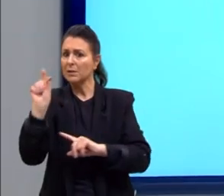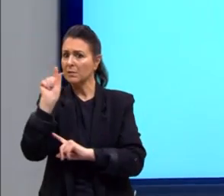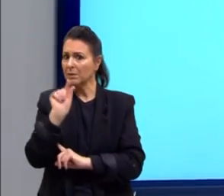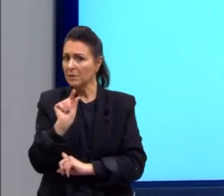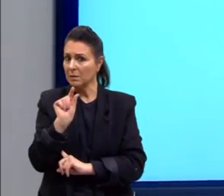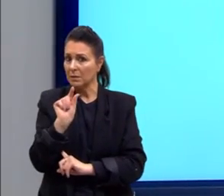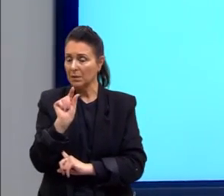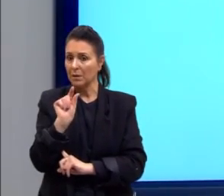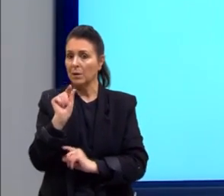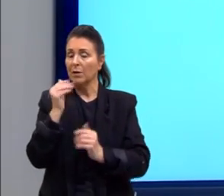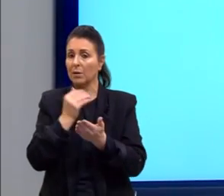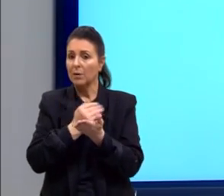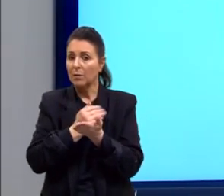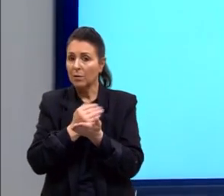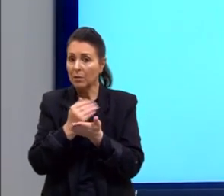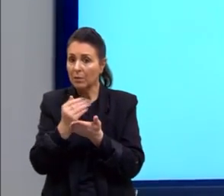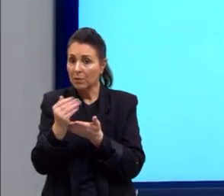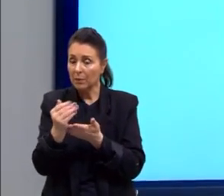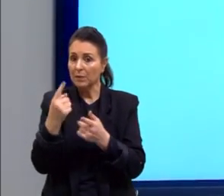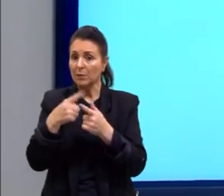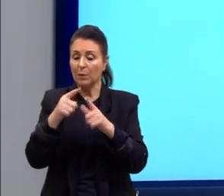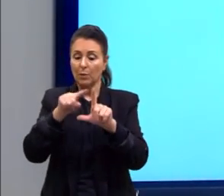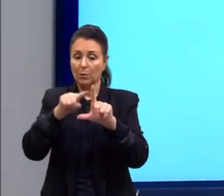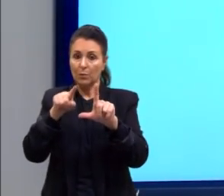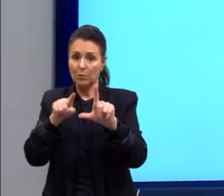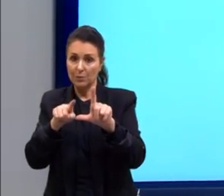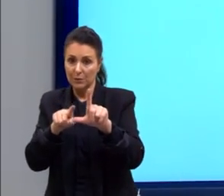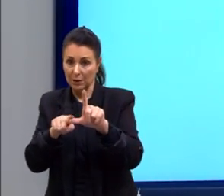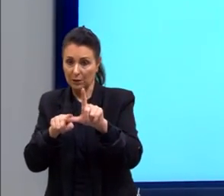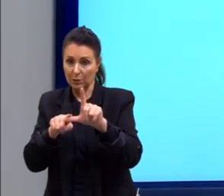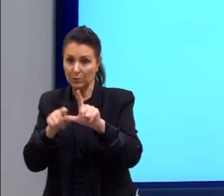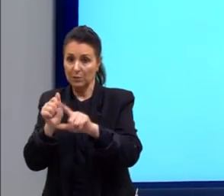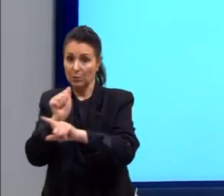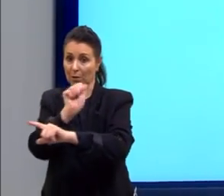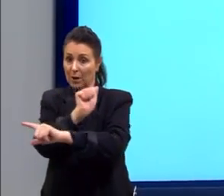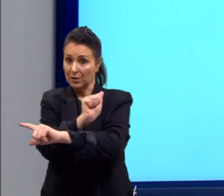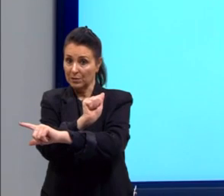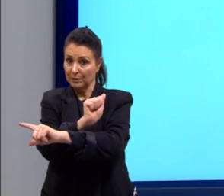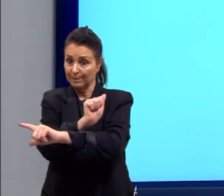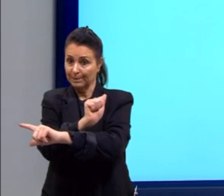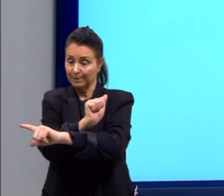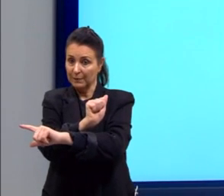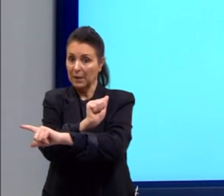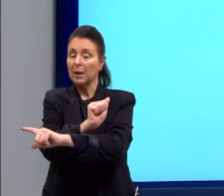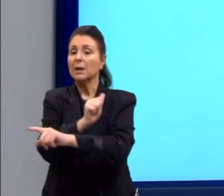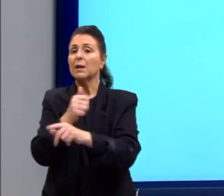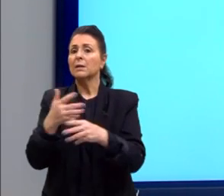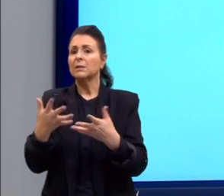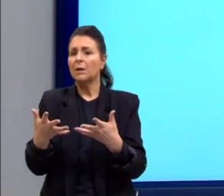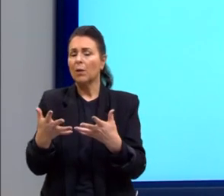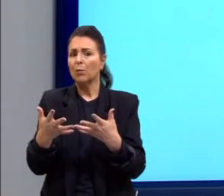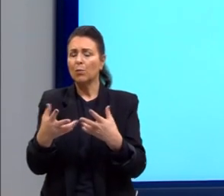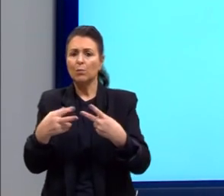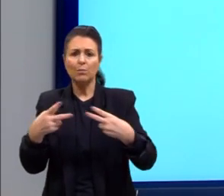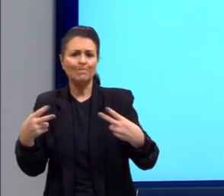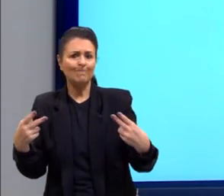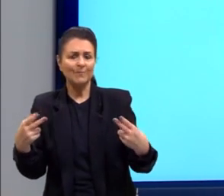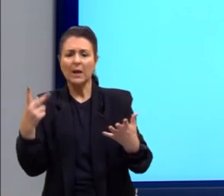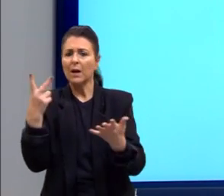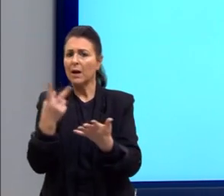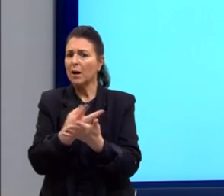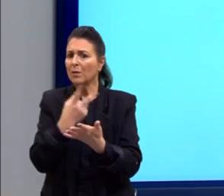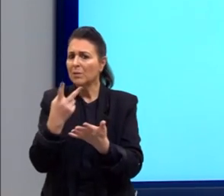a começar pelo fato de que os ângulos adjacentes são casos para particulares